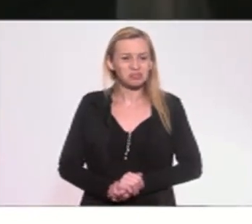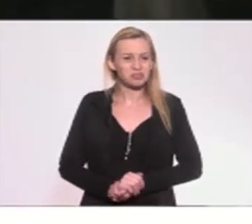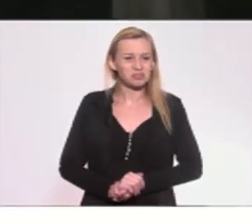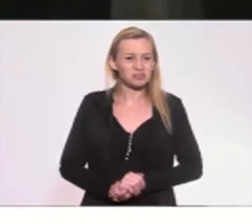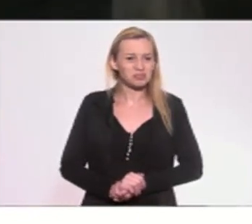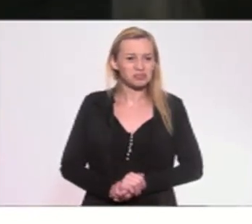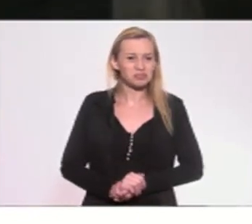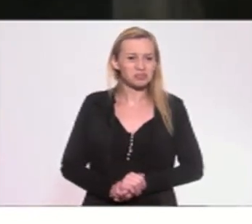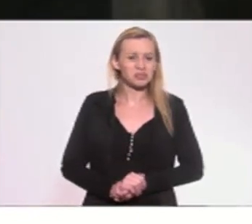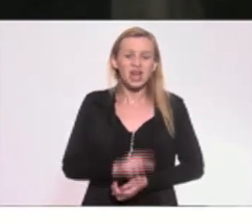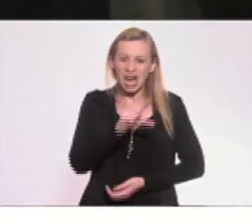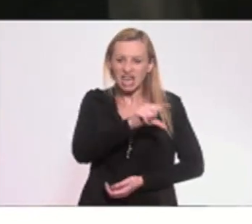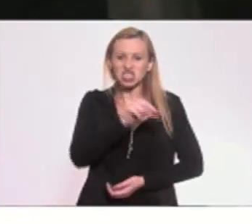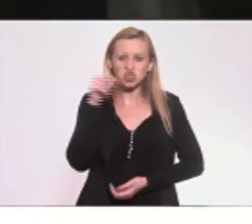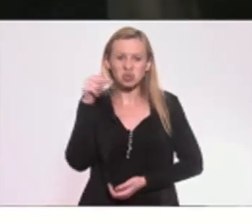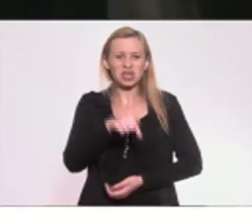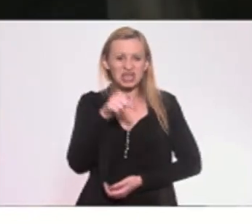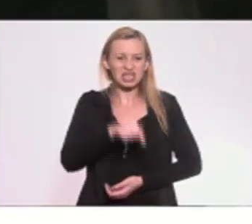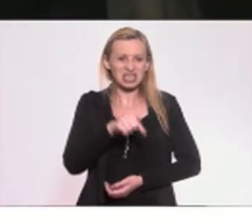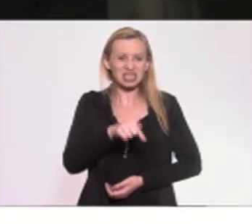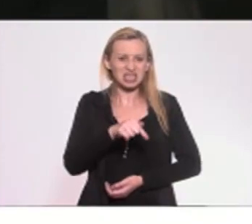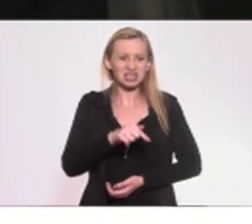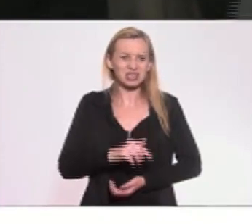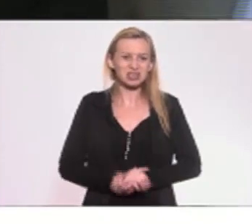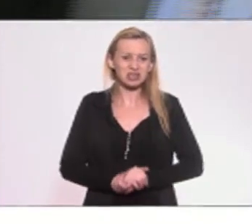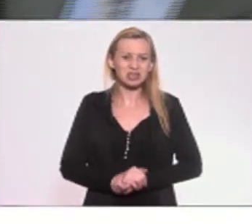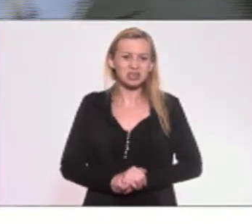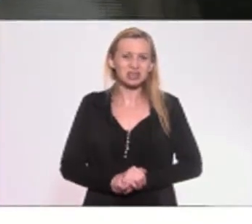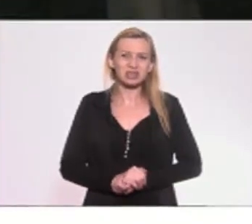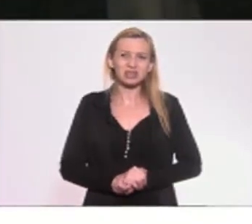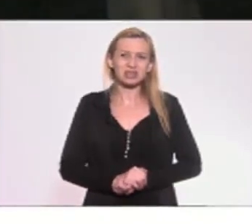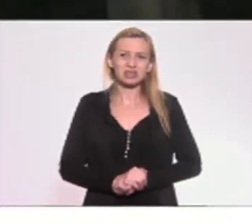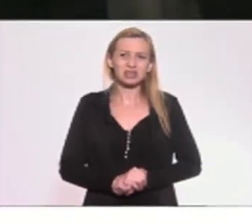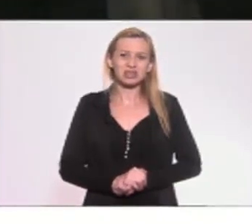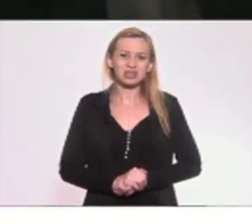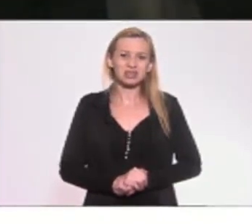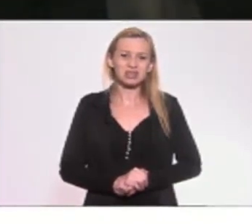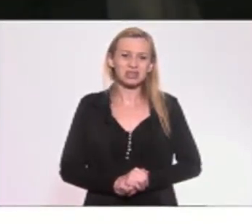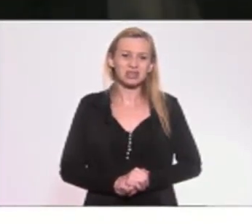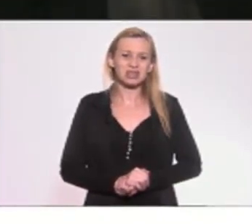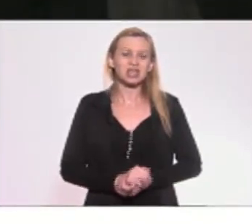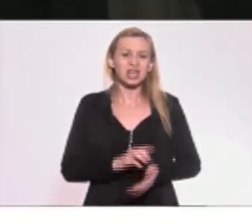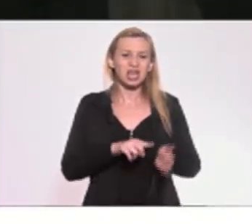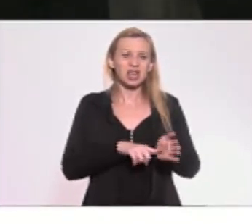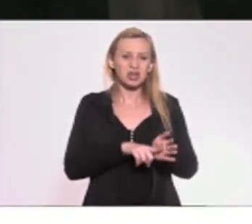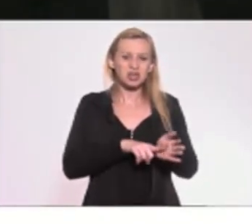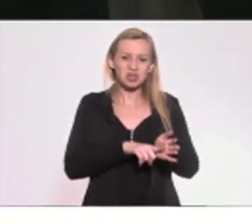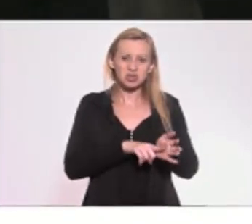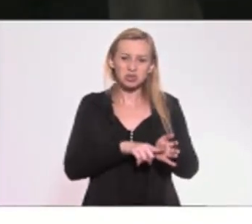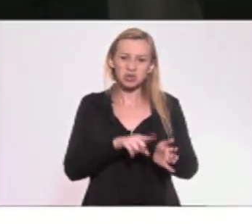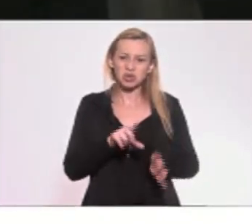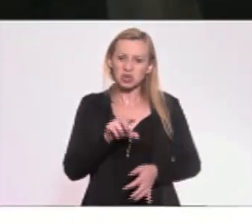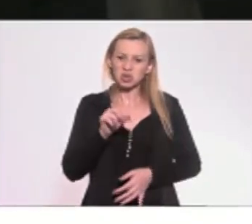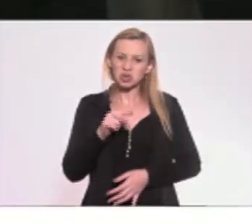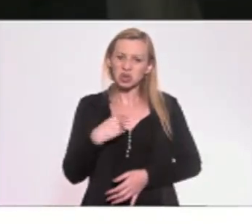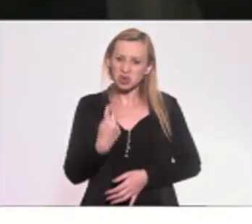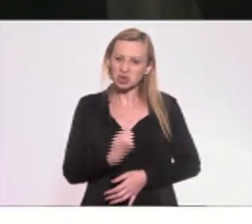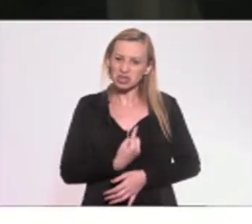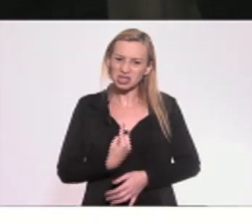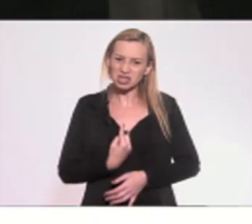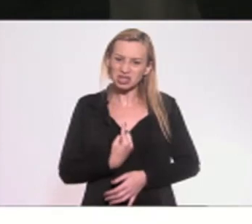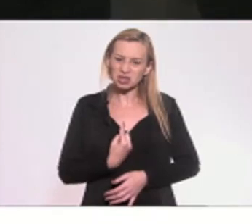A decisão aqui é uma análise, sim, do mérito. A decisão aqui não é